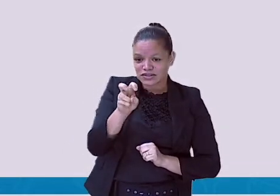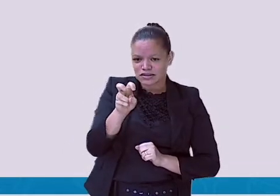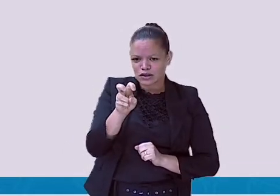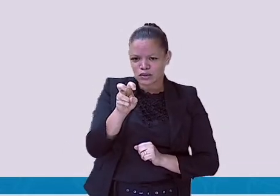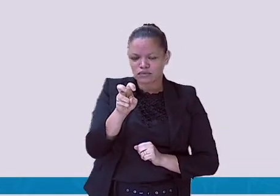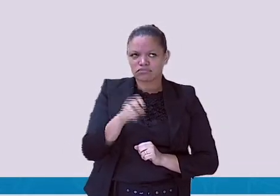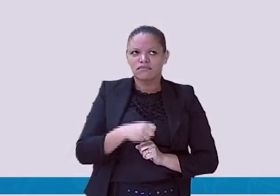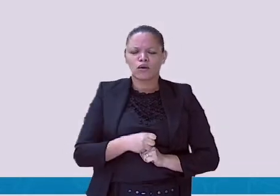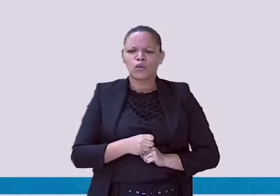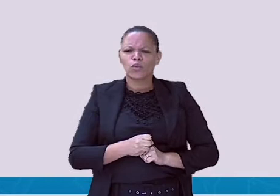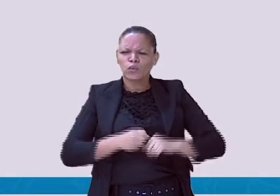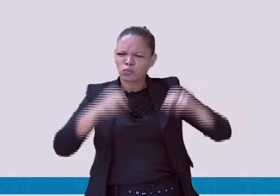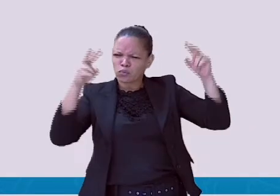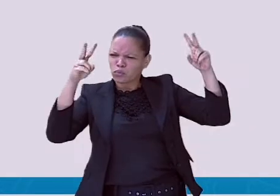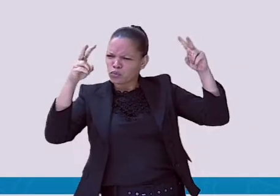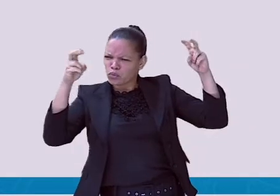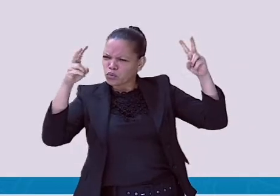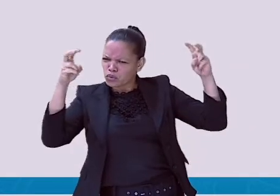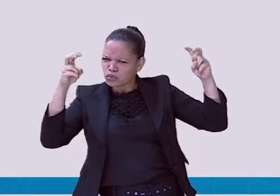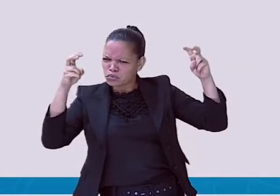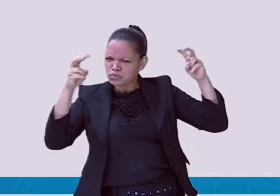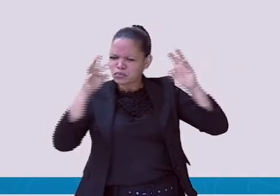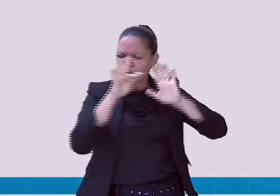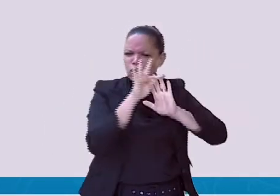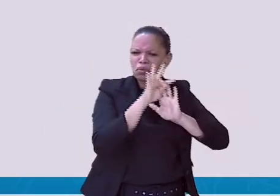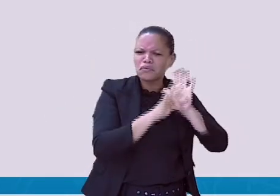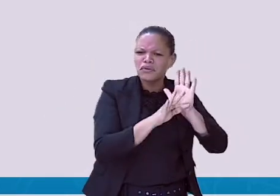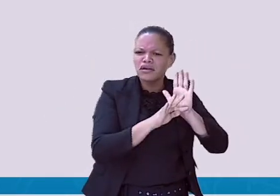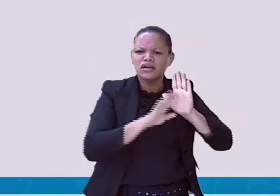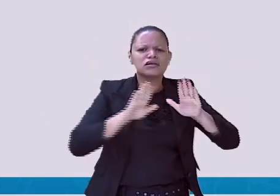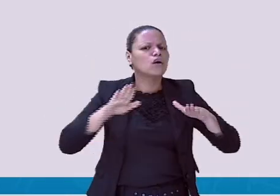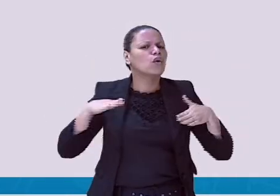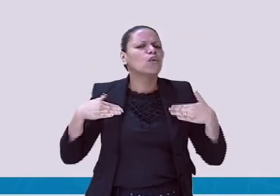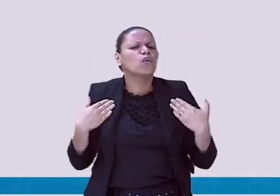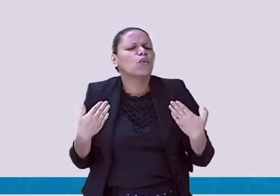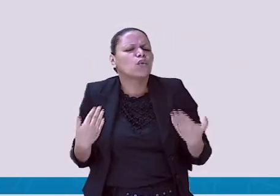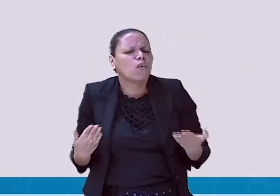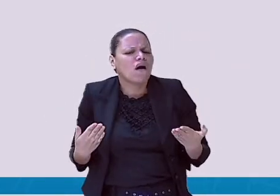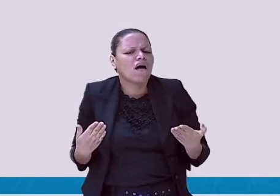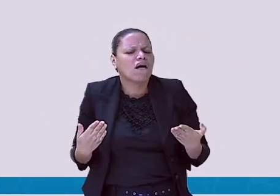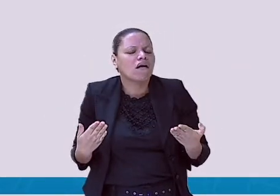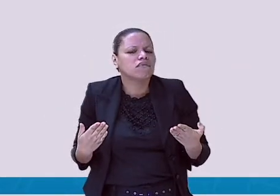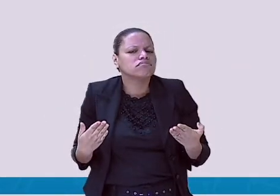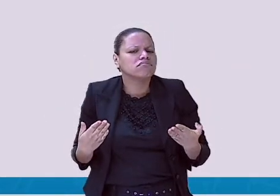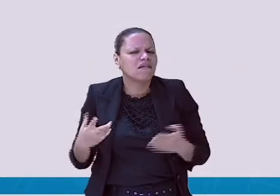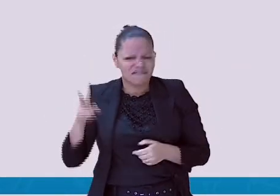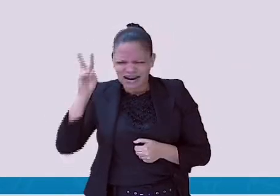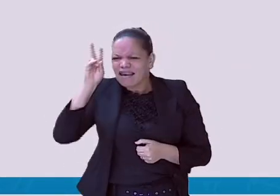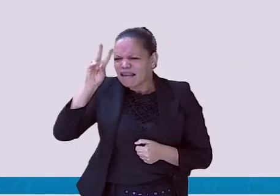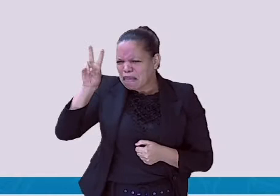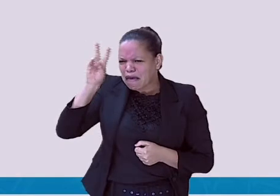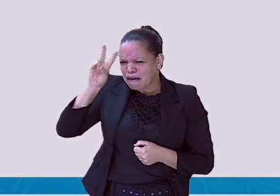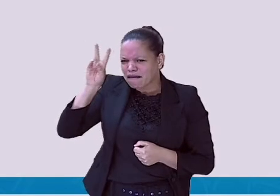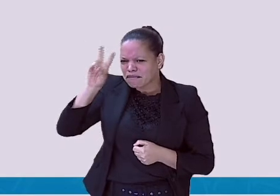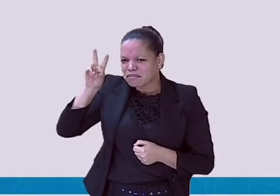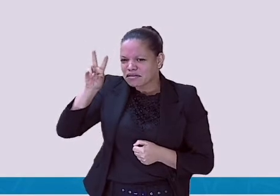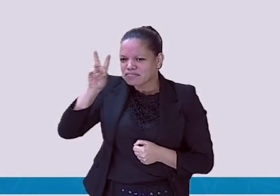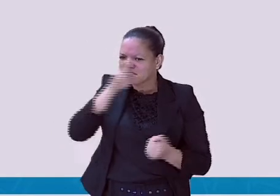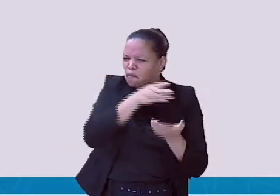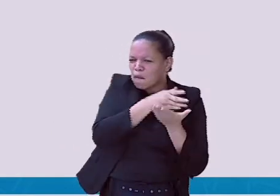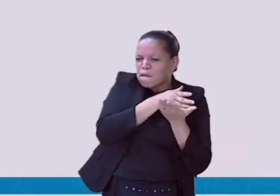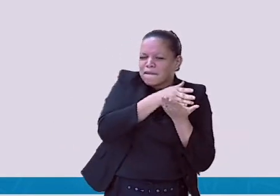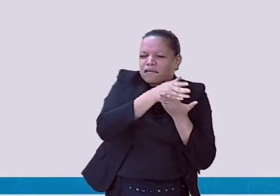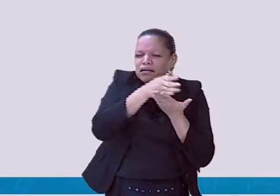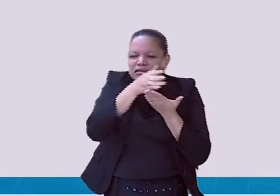você recorda, quando nós começamos a fazer a leitura coletiva, primeiro eu falei